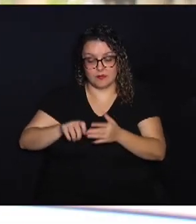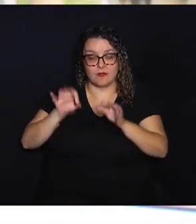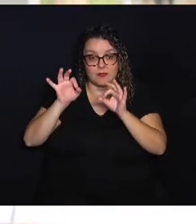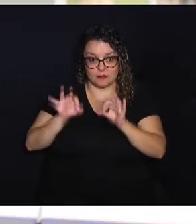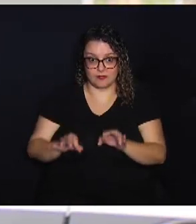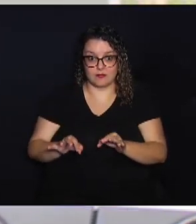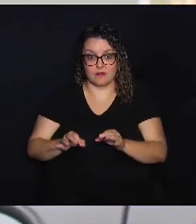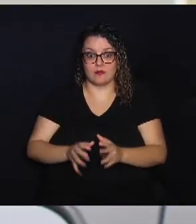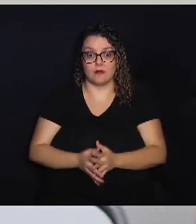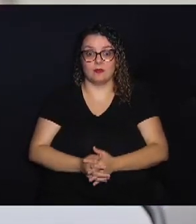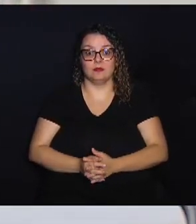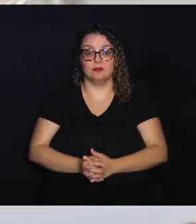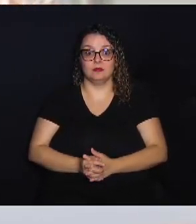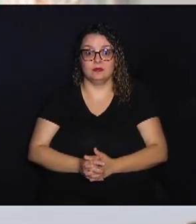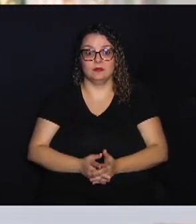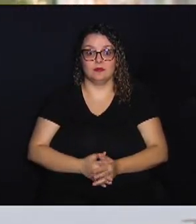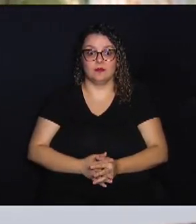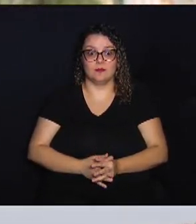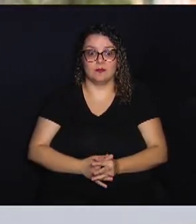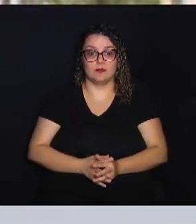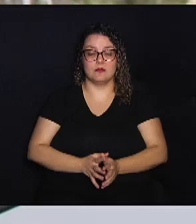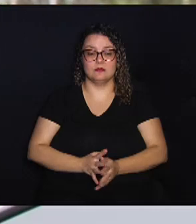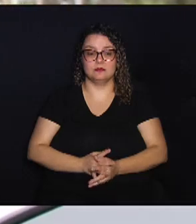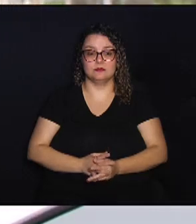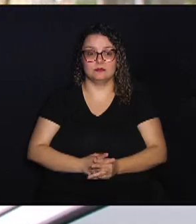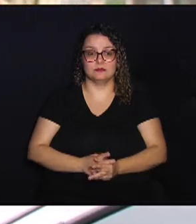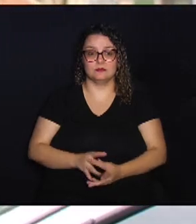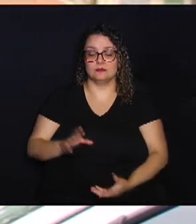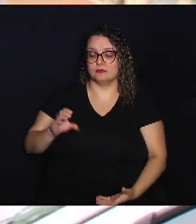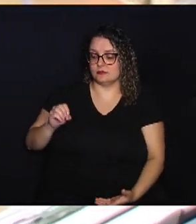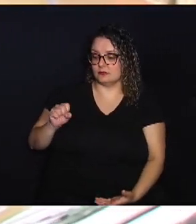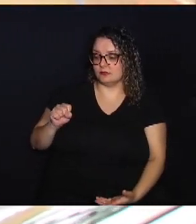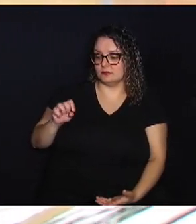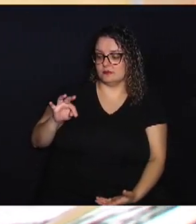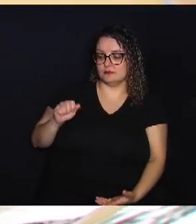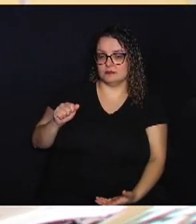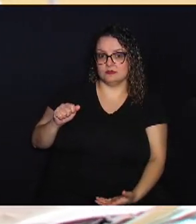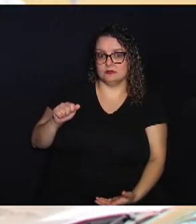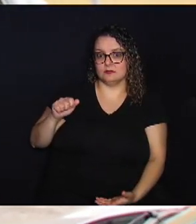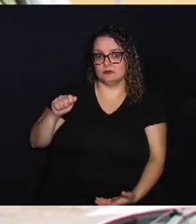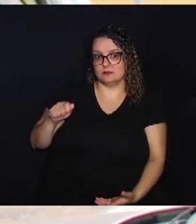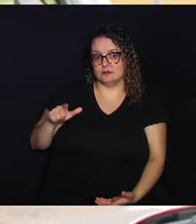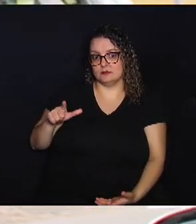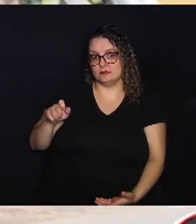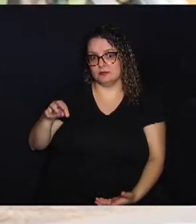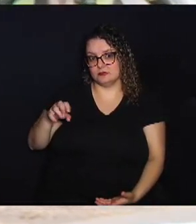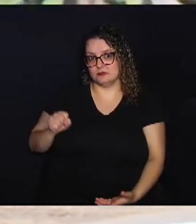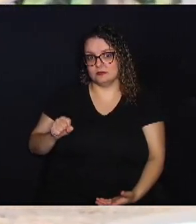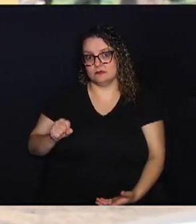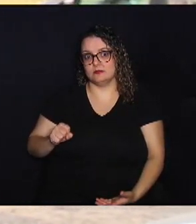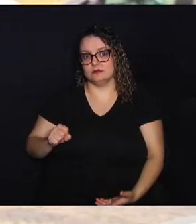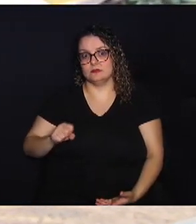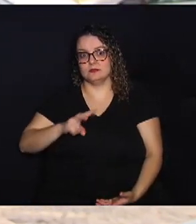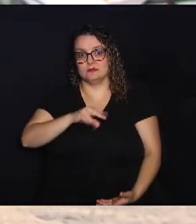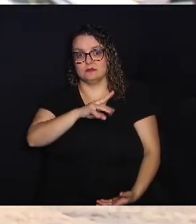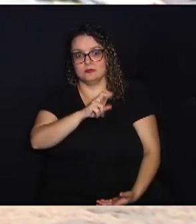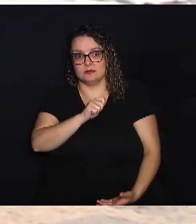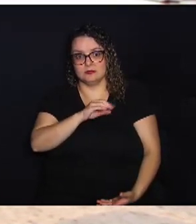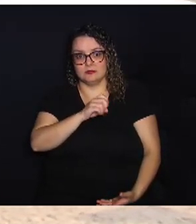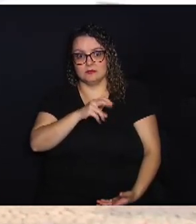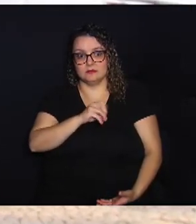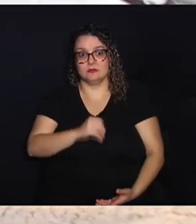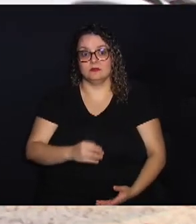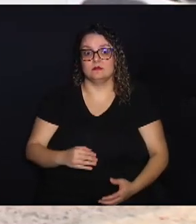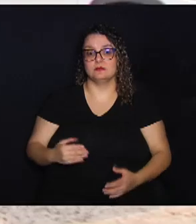mais. Então inclui Costa dos Alpes, que fica no Jardim Paraíso de Viracopos, com apartamentos de até